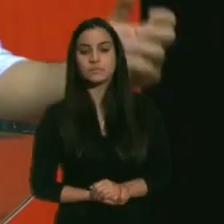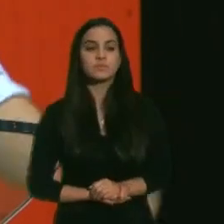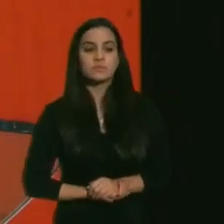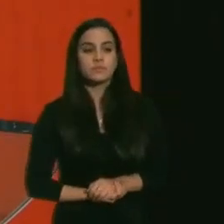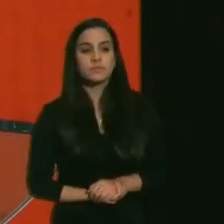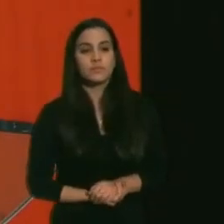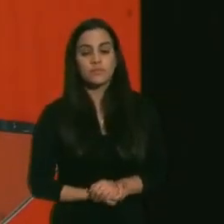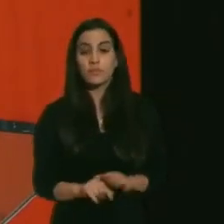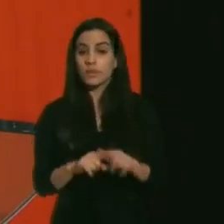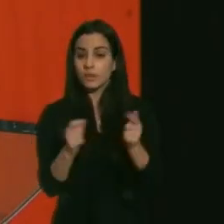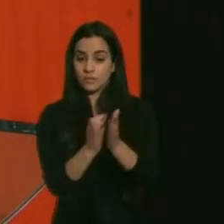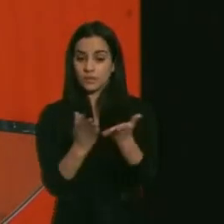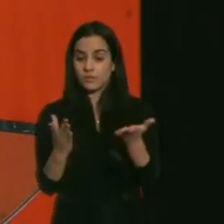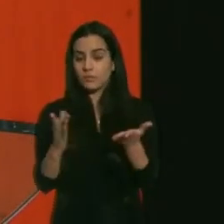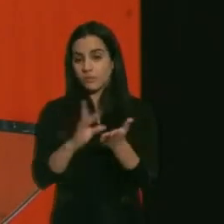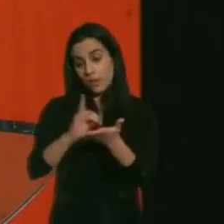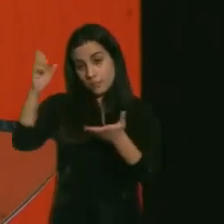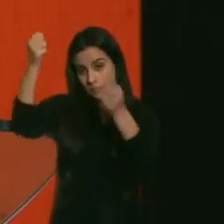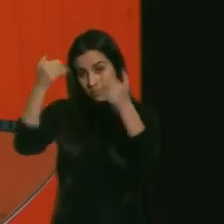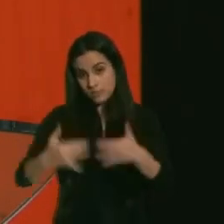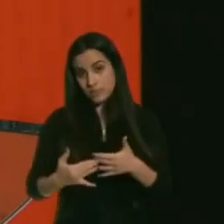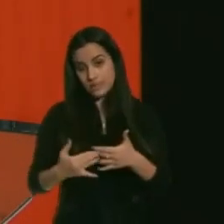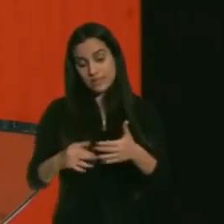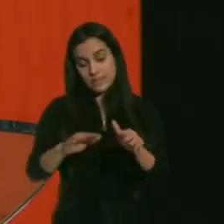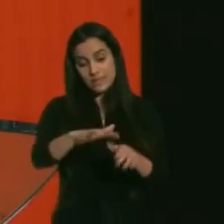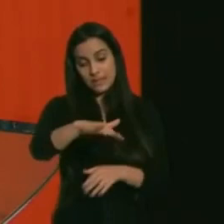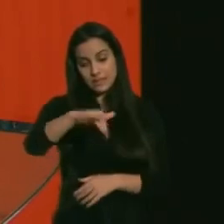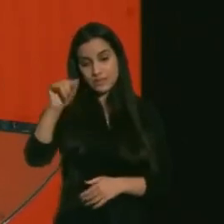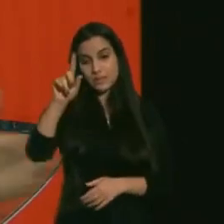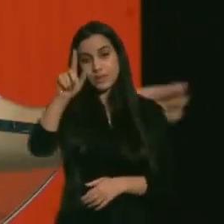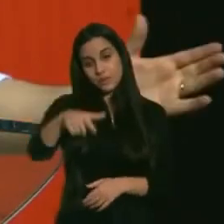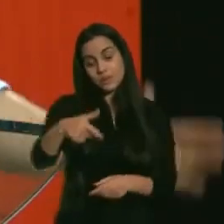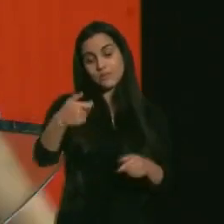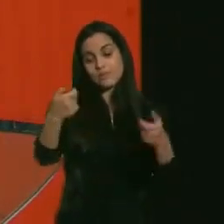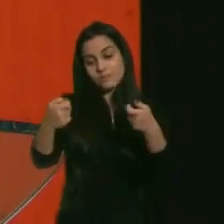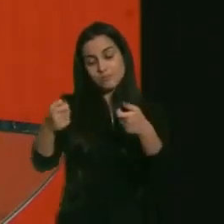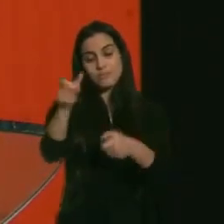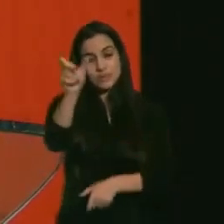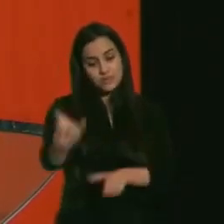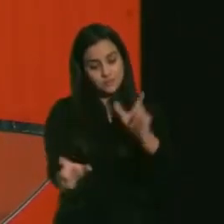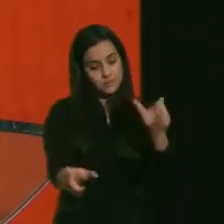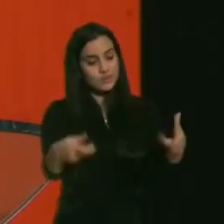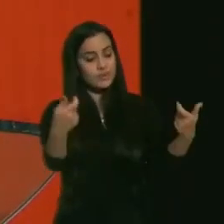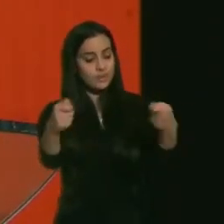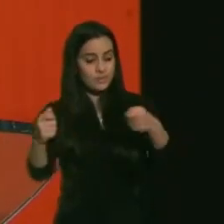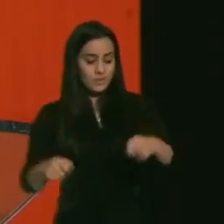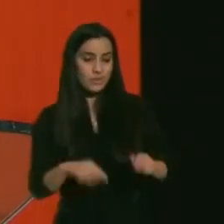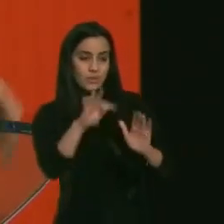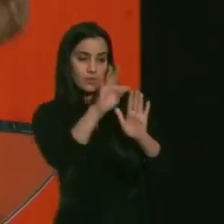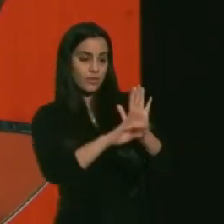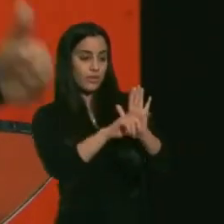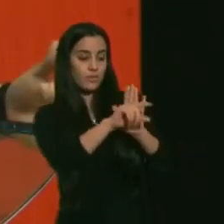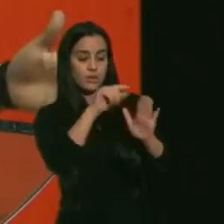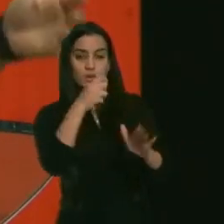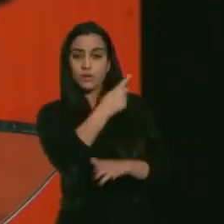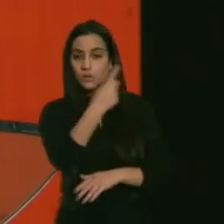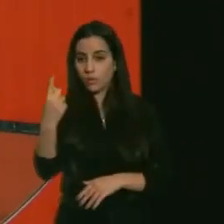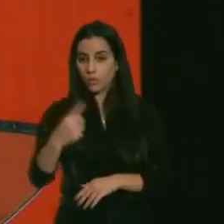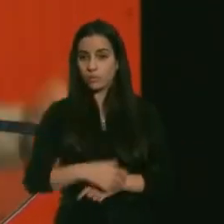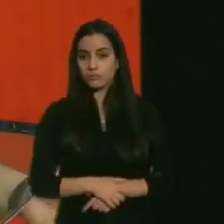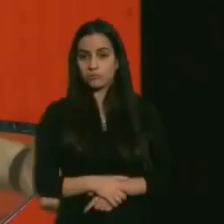Mas a Bíblia diz que esse convite é para os necessitados. O texto vai dizer no versículo 1, os que